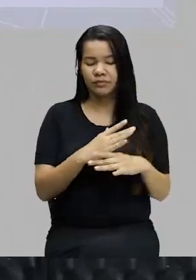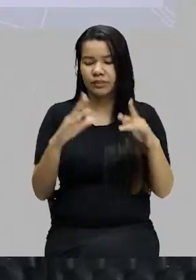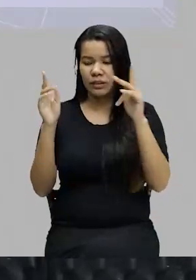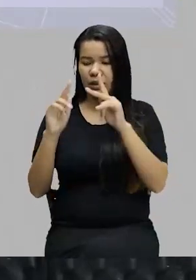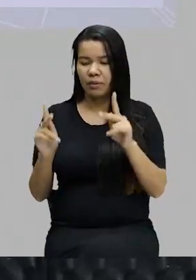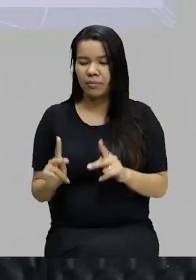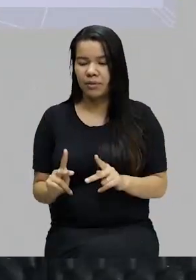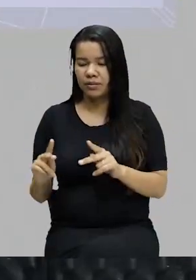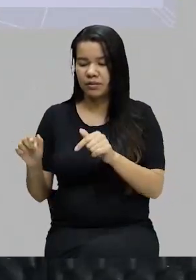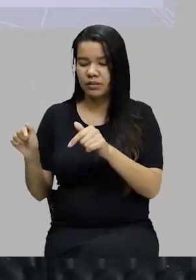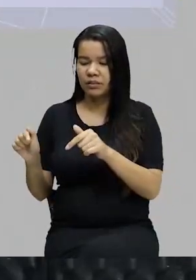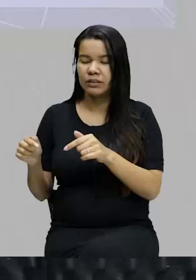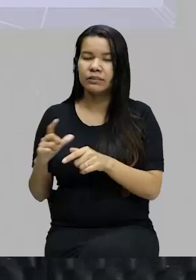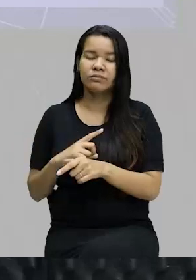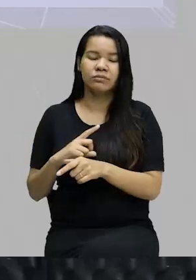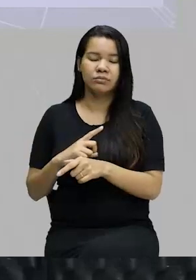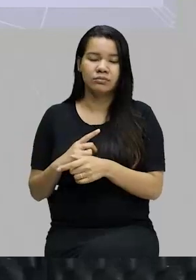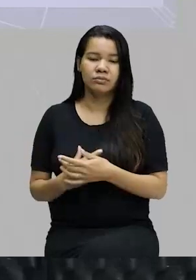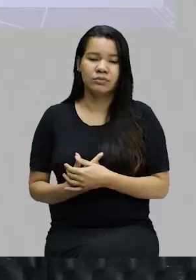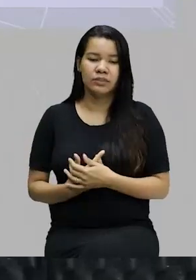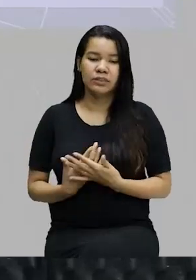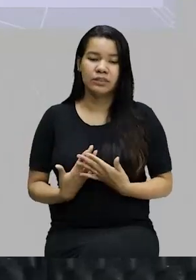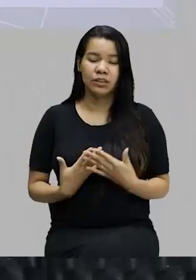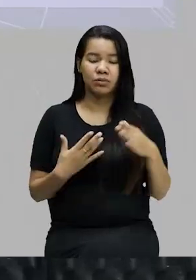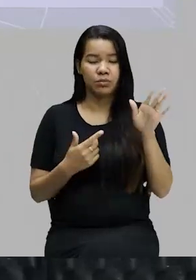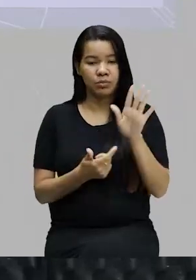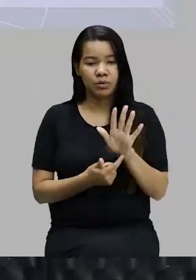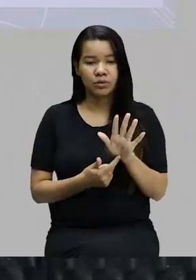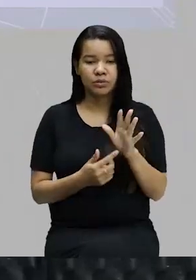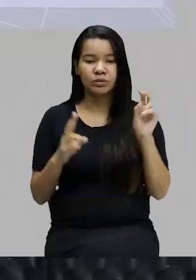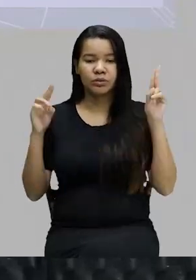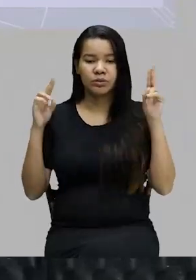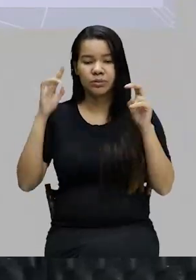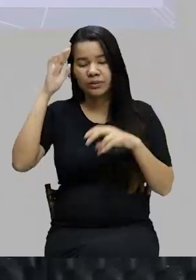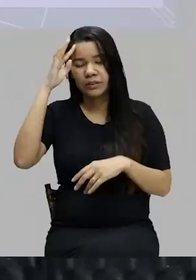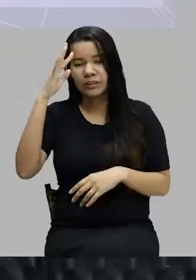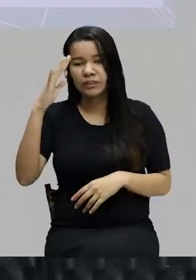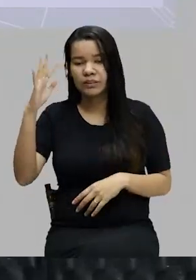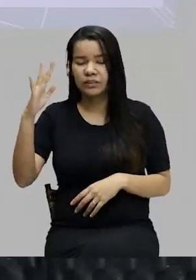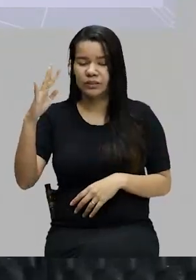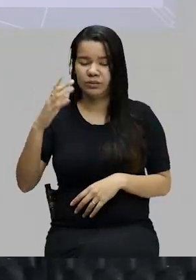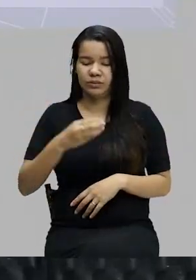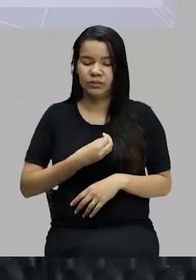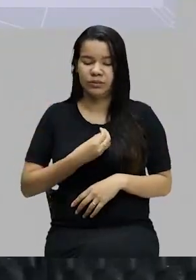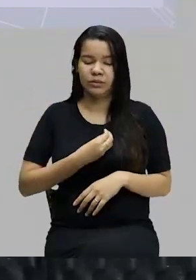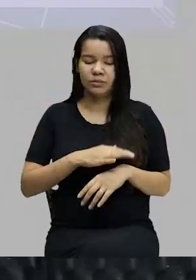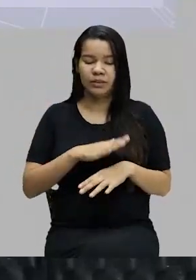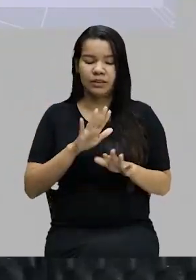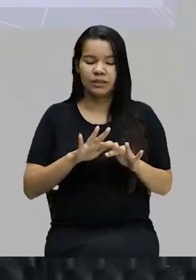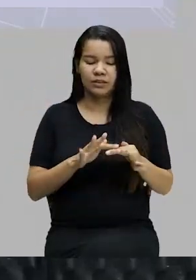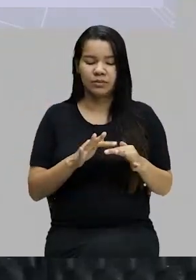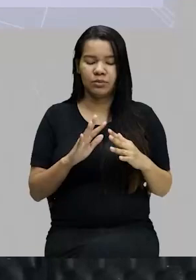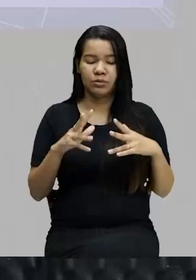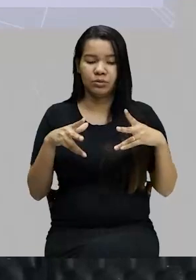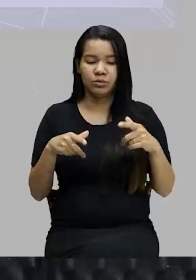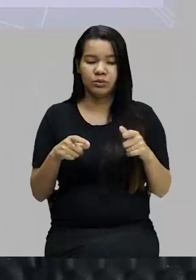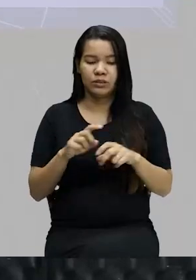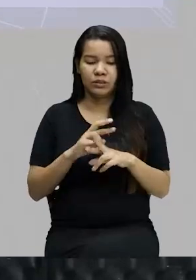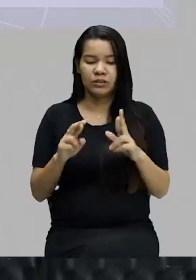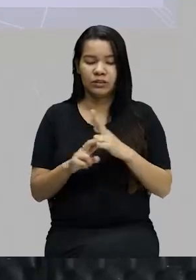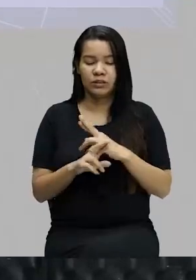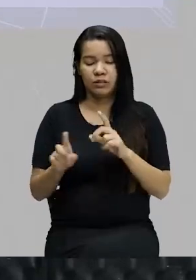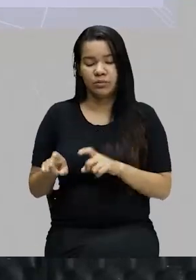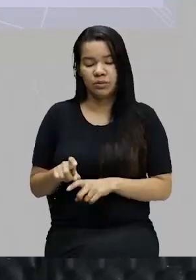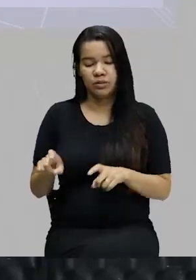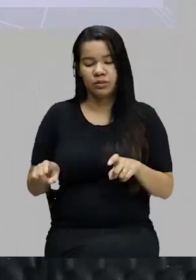tranquilidade pudesse reinar. E aí, assim, eles trazem essa questão do ideal de uma vida mais simples. Tudo é pautado no pastoralismo, numa vida